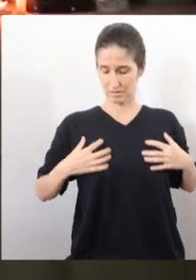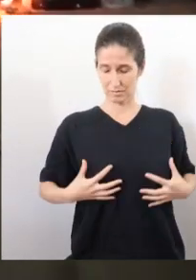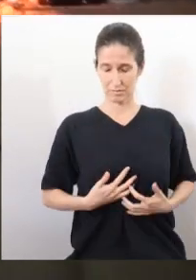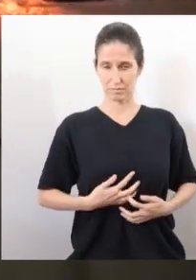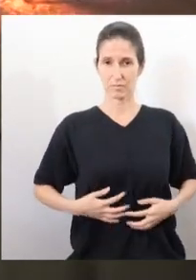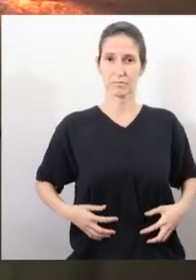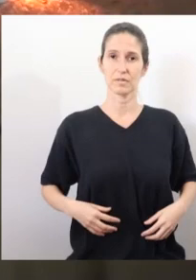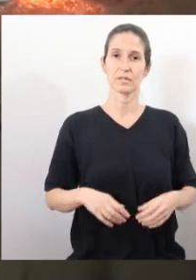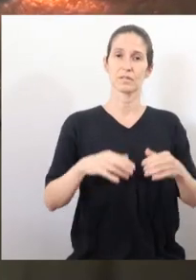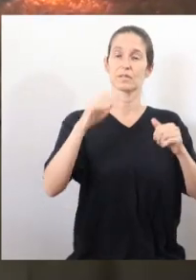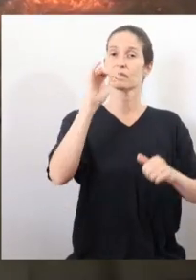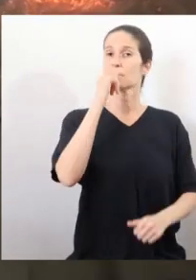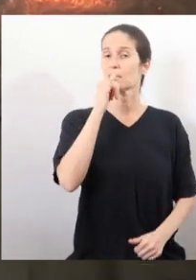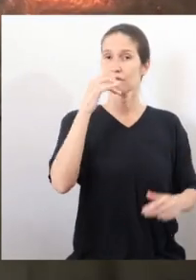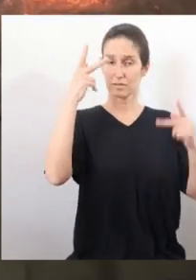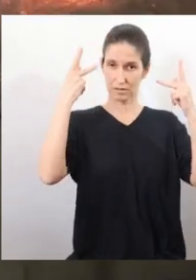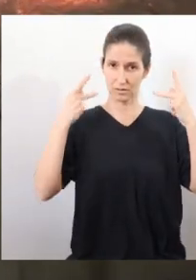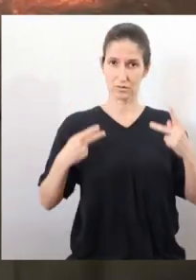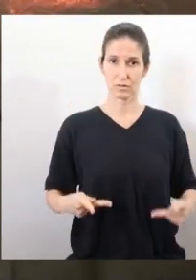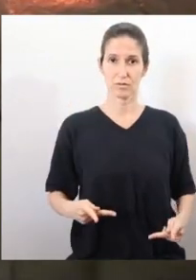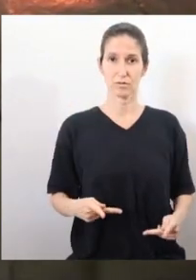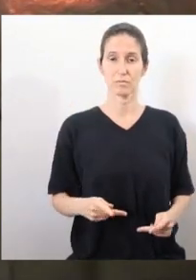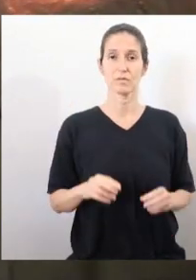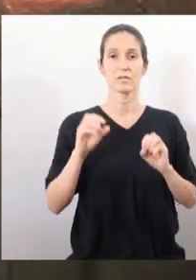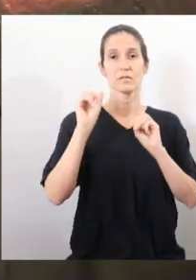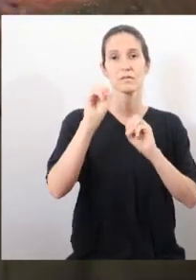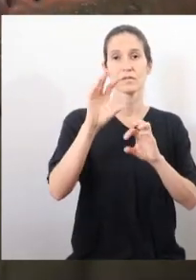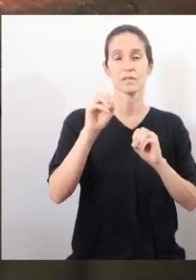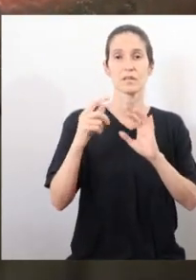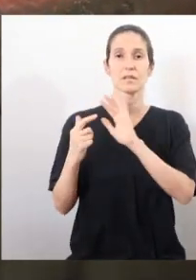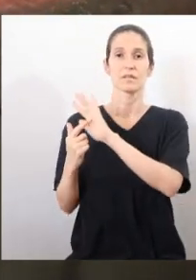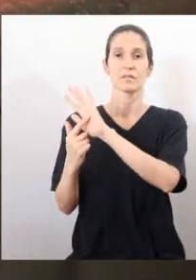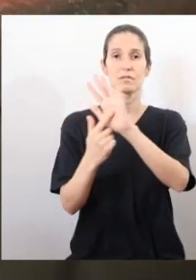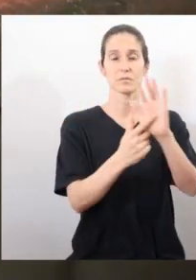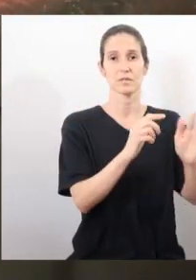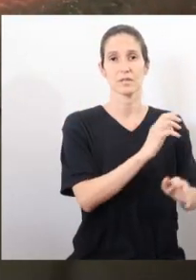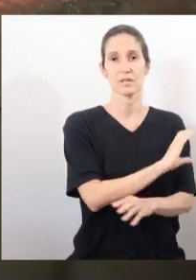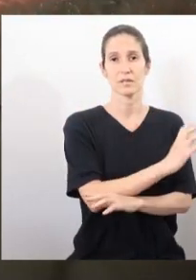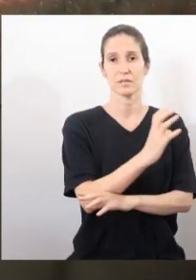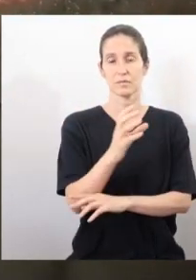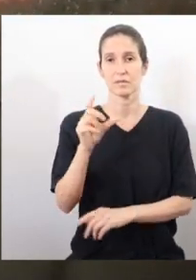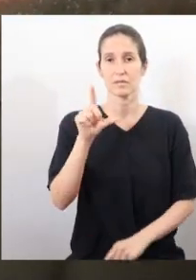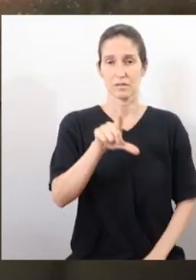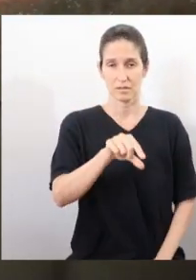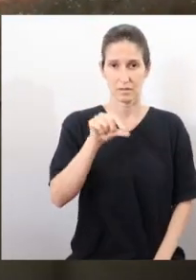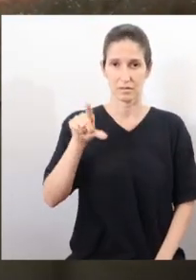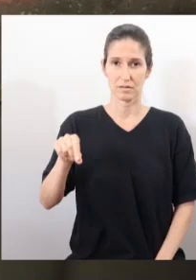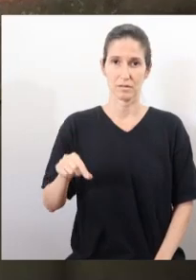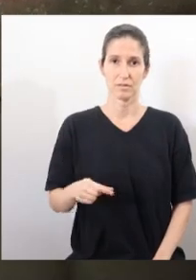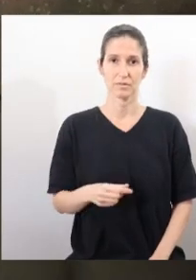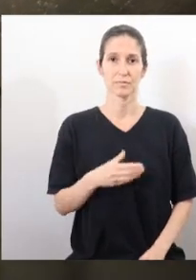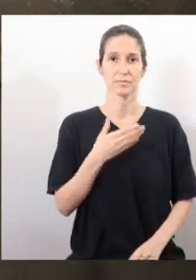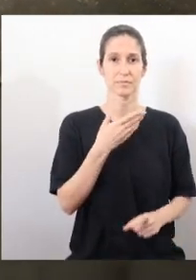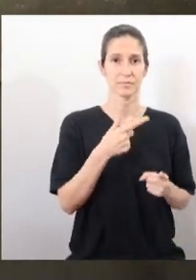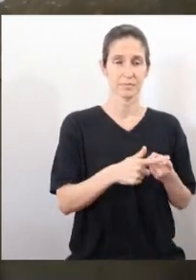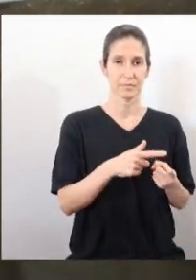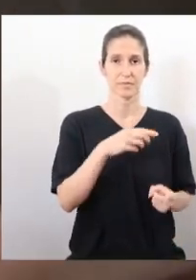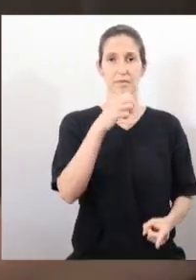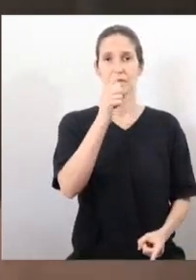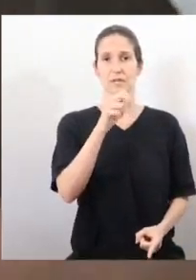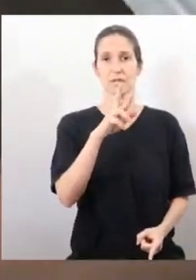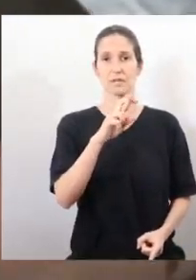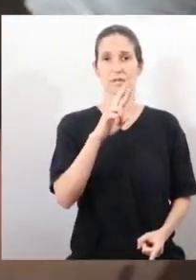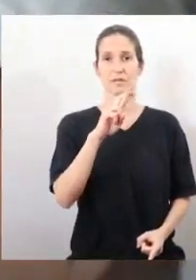um banho energético. Eu vou ensinar a vocês e vou explicar as ervas que eu selecionei. Aqui tem a